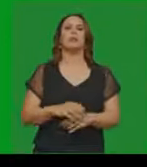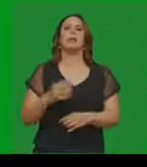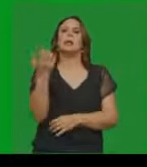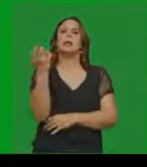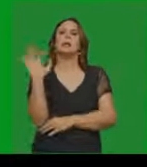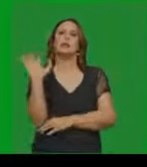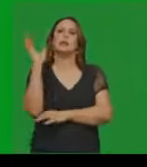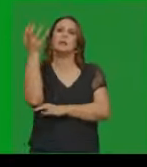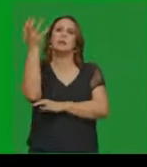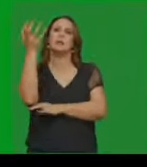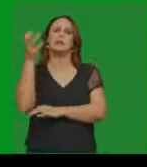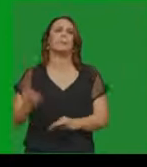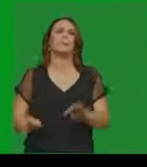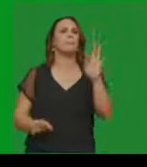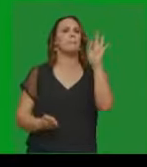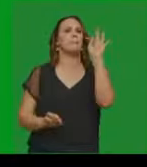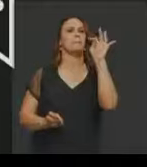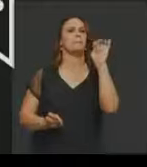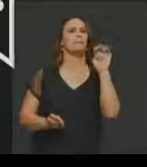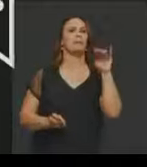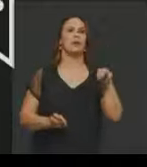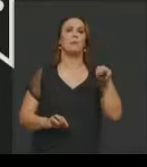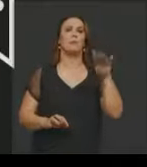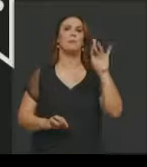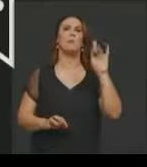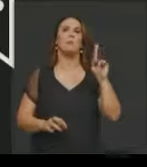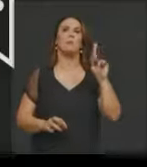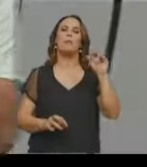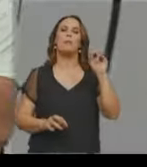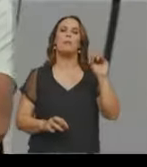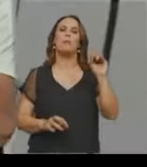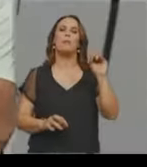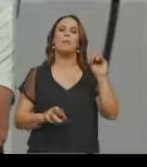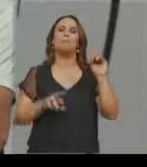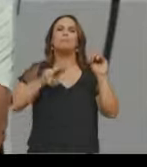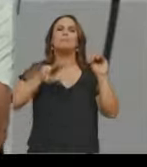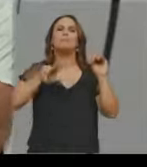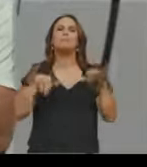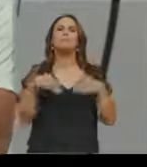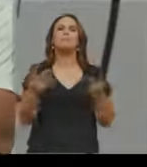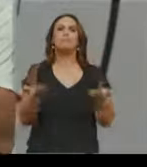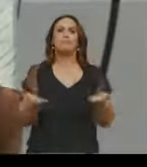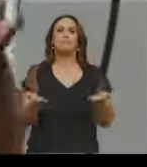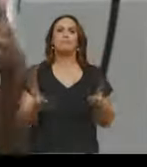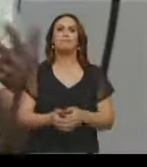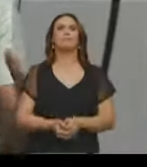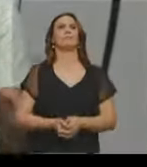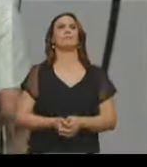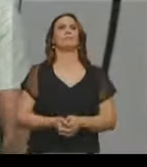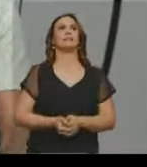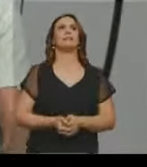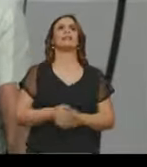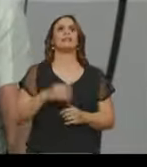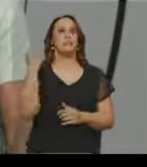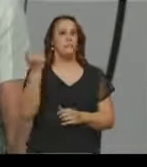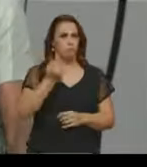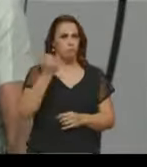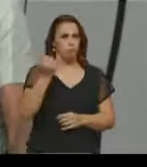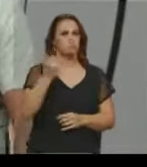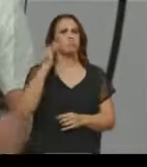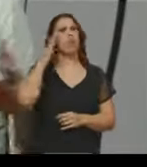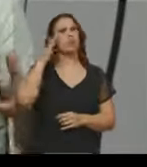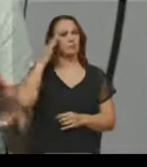tempo. Bom, são diferenças fundamentais de nós entendermos, porque o tempo